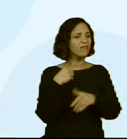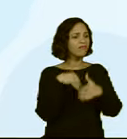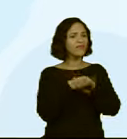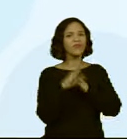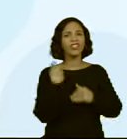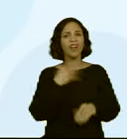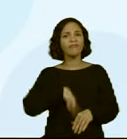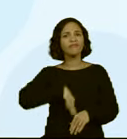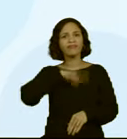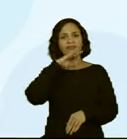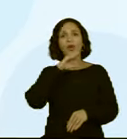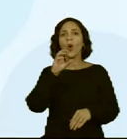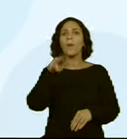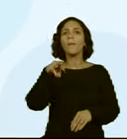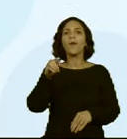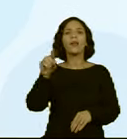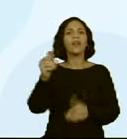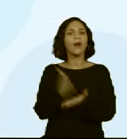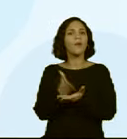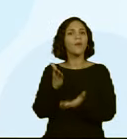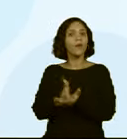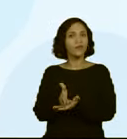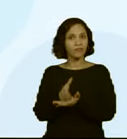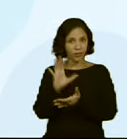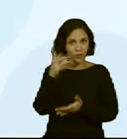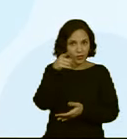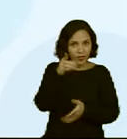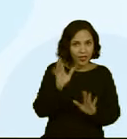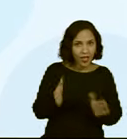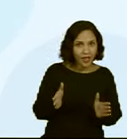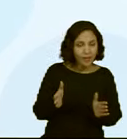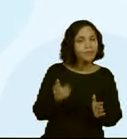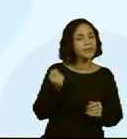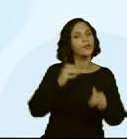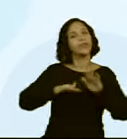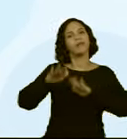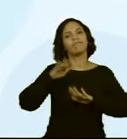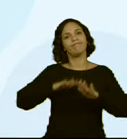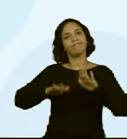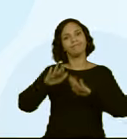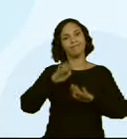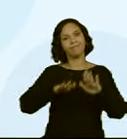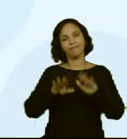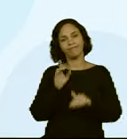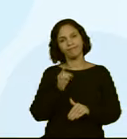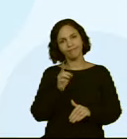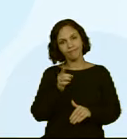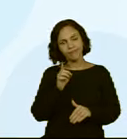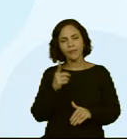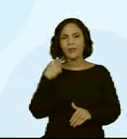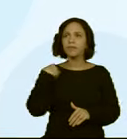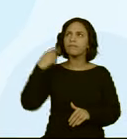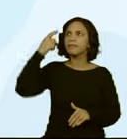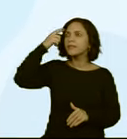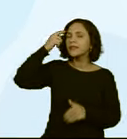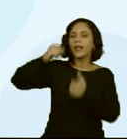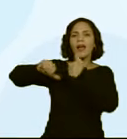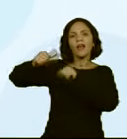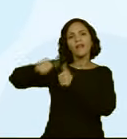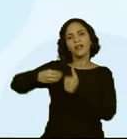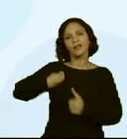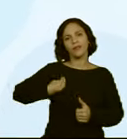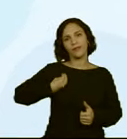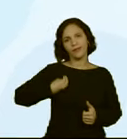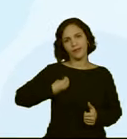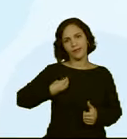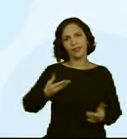mais porque enjoou ou saiu de moda é é um cuidado que a gente precisa avaliar a